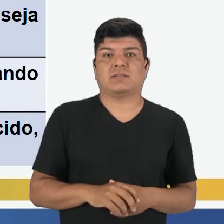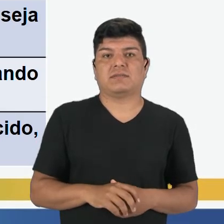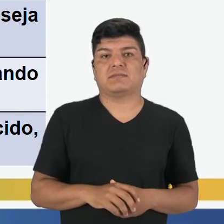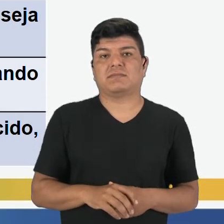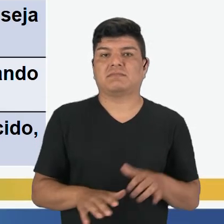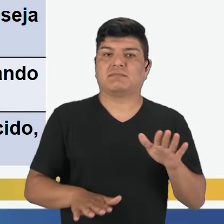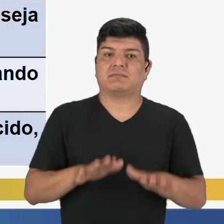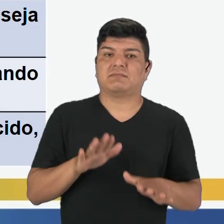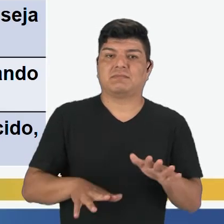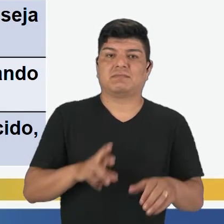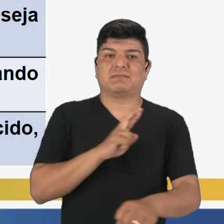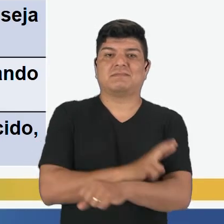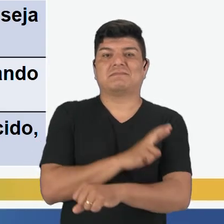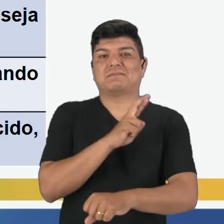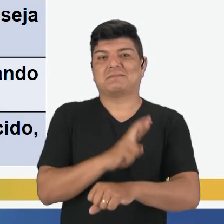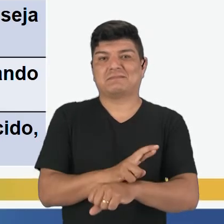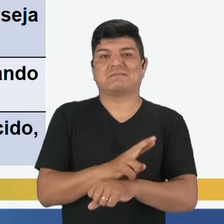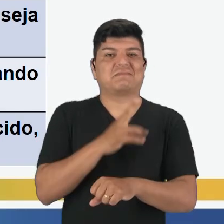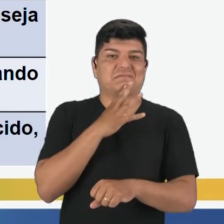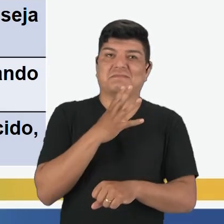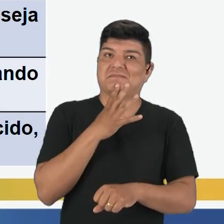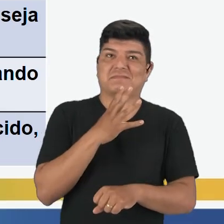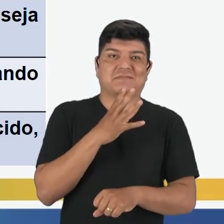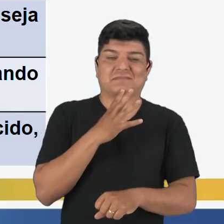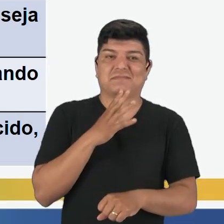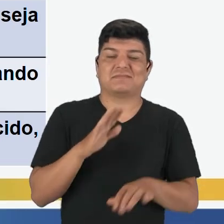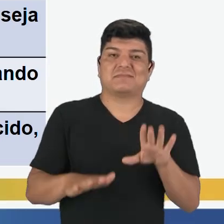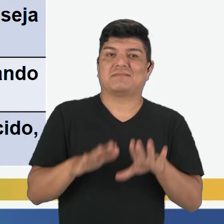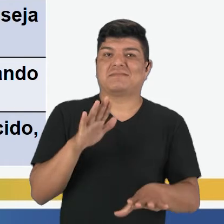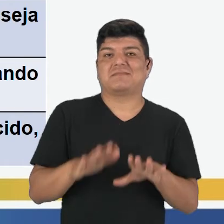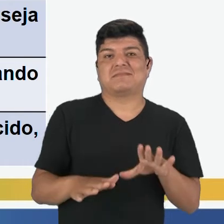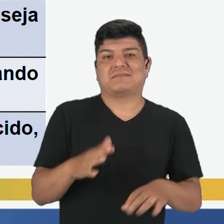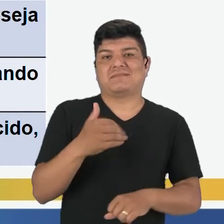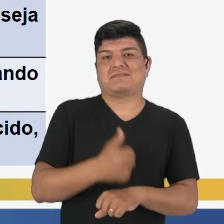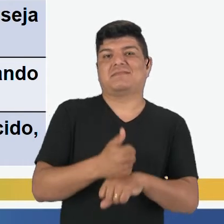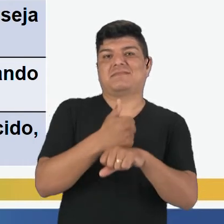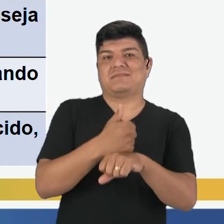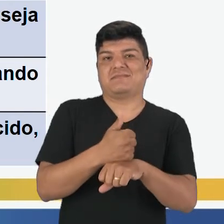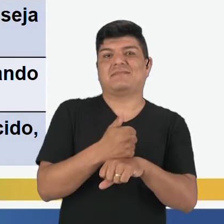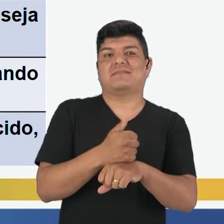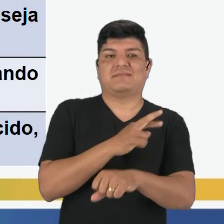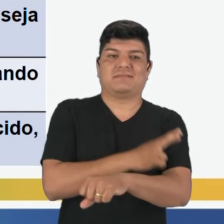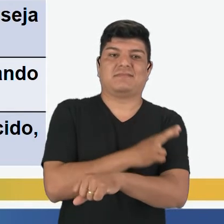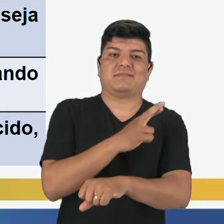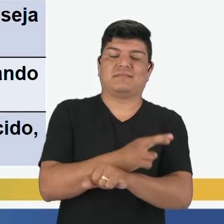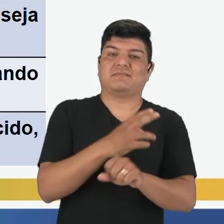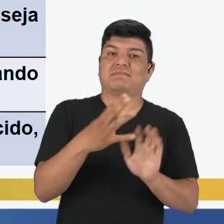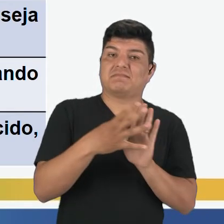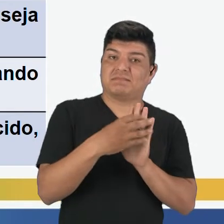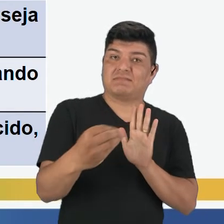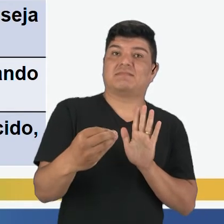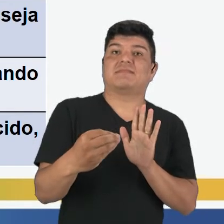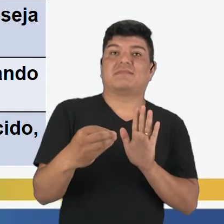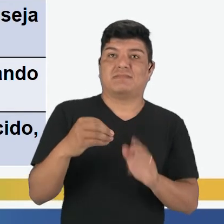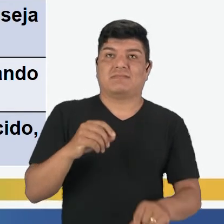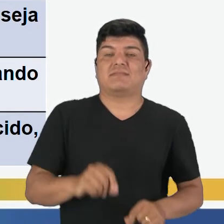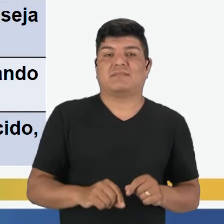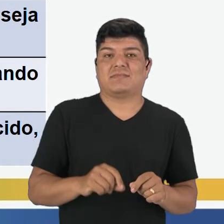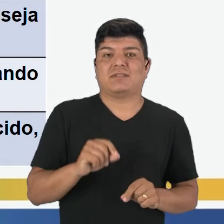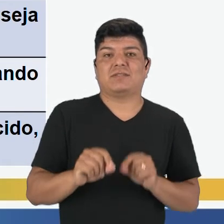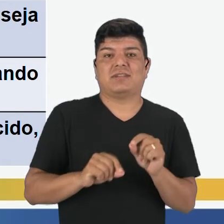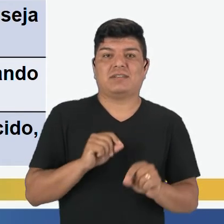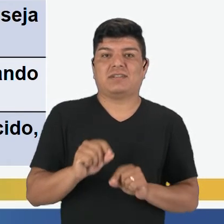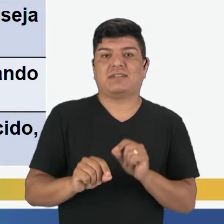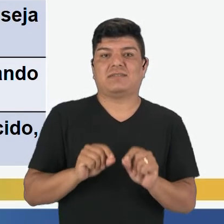assim, puxa, que religião, eu não conheço direito. Aí você encontra um líder daquela religião que se destaca. Olha, você fala, puxa